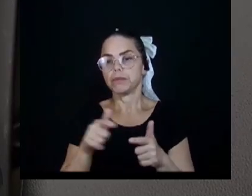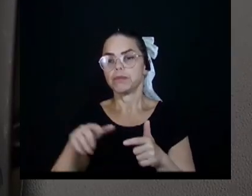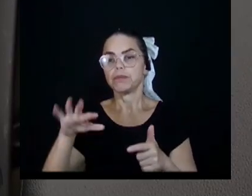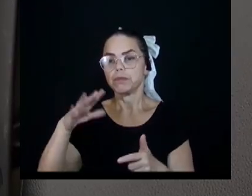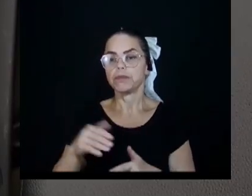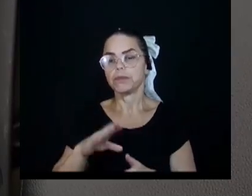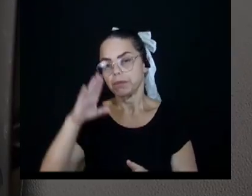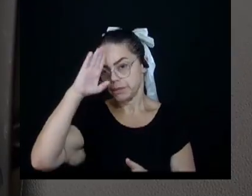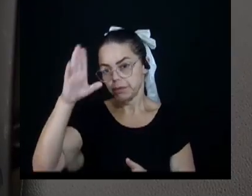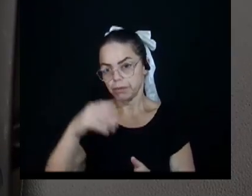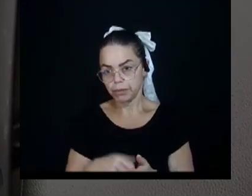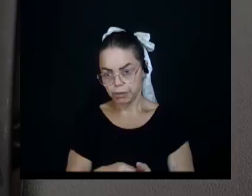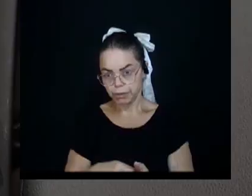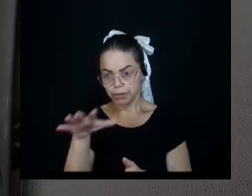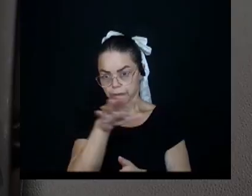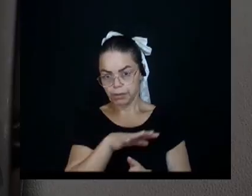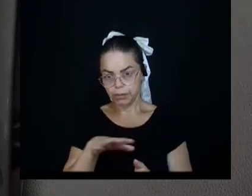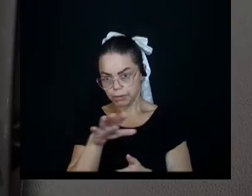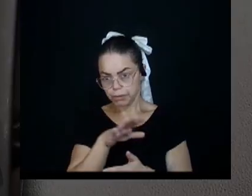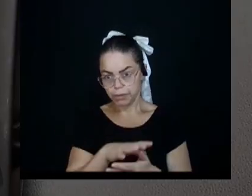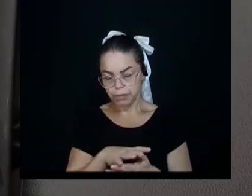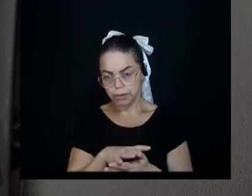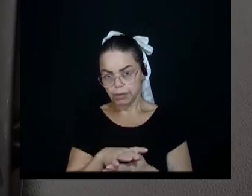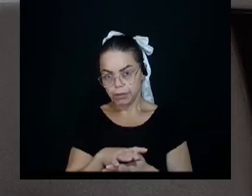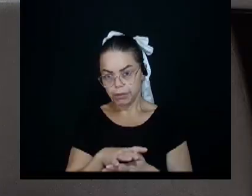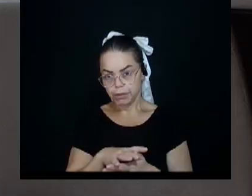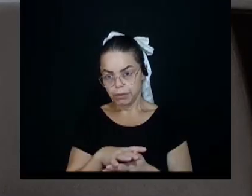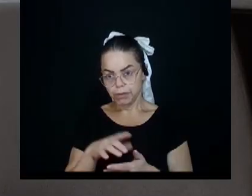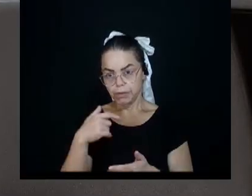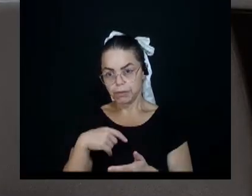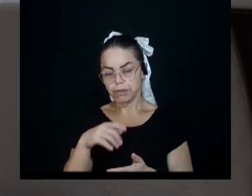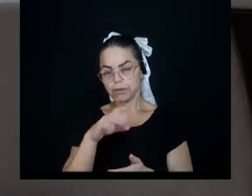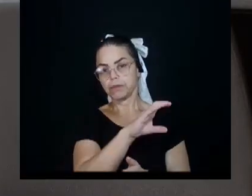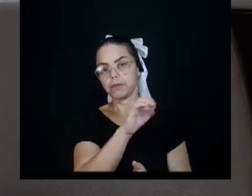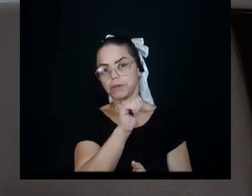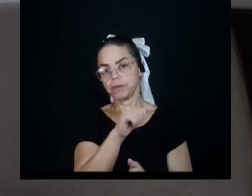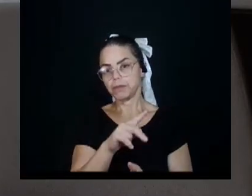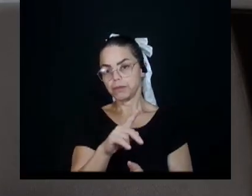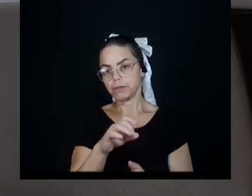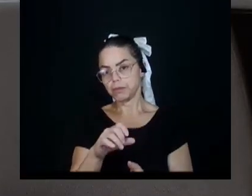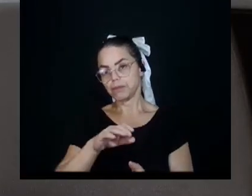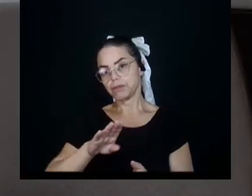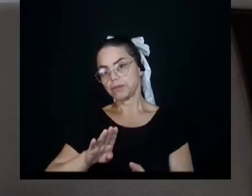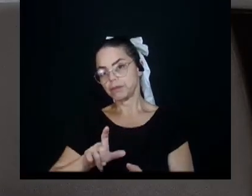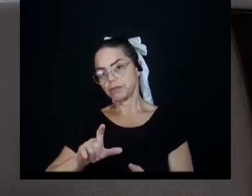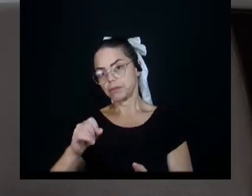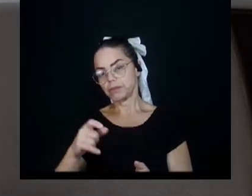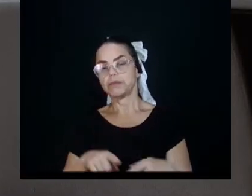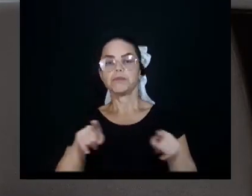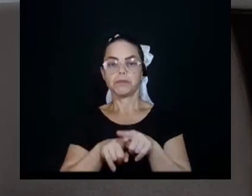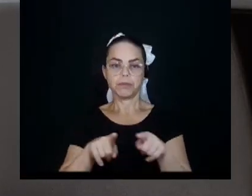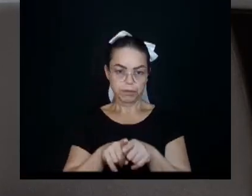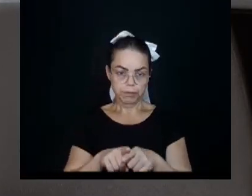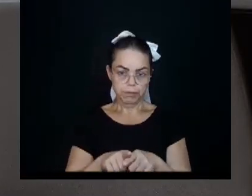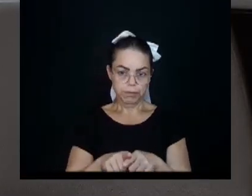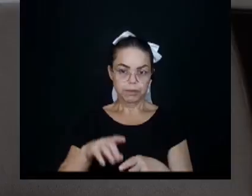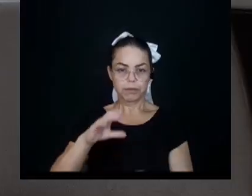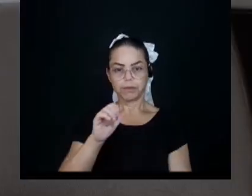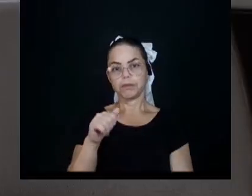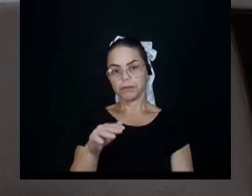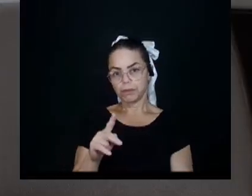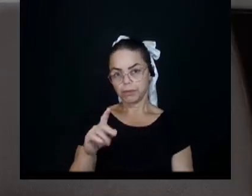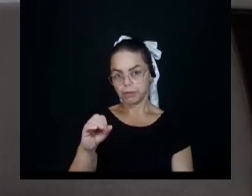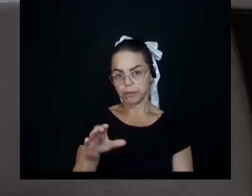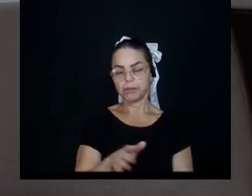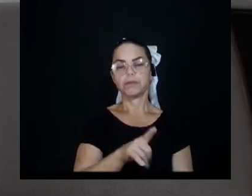região sul, ali na região do Campo Belo, mas também nós temos um problema na região do Campo Grande e alguns outros